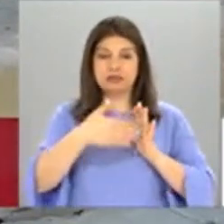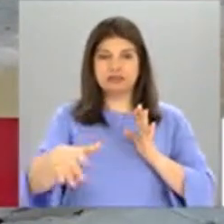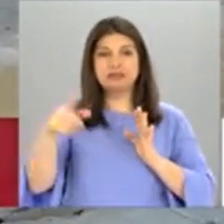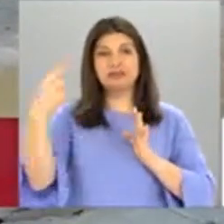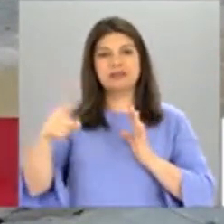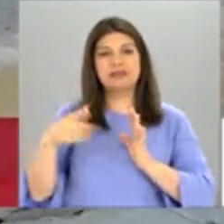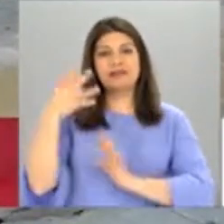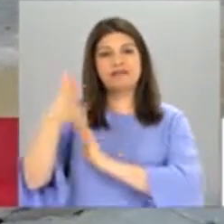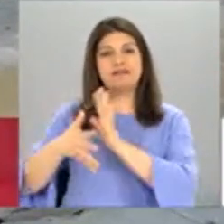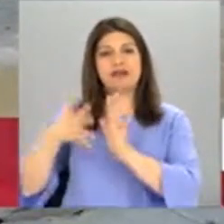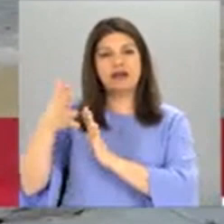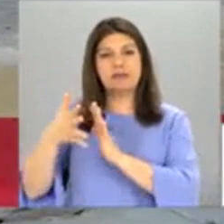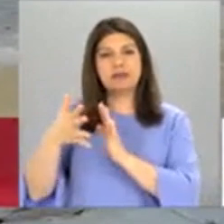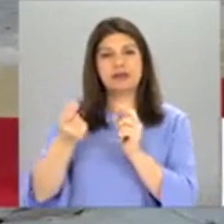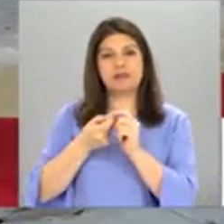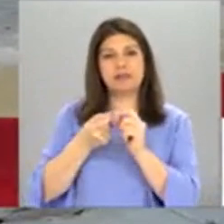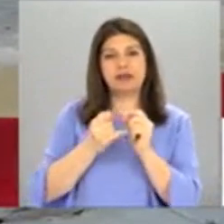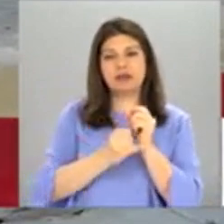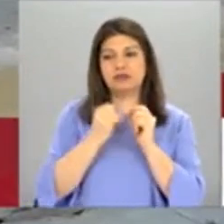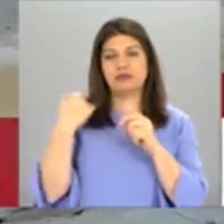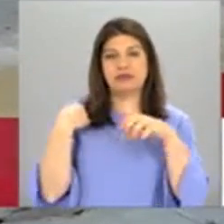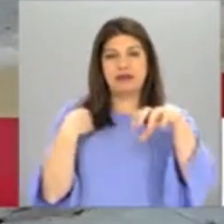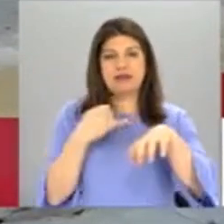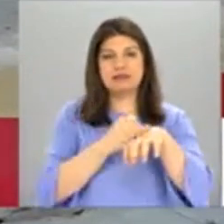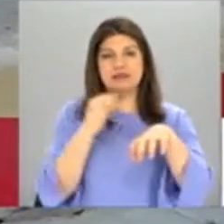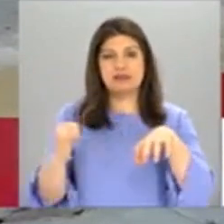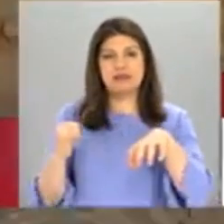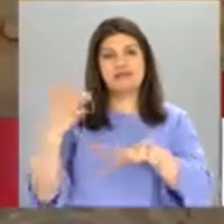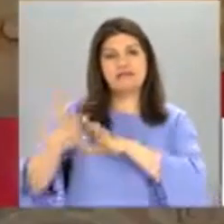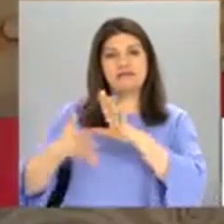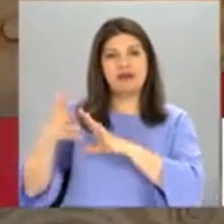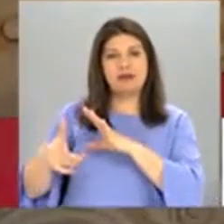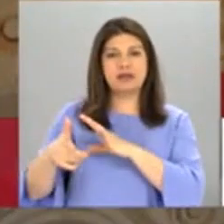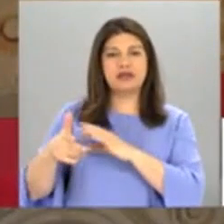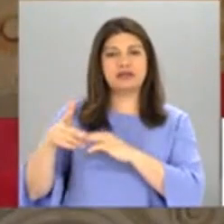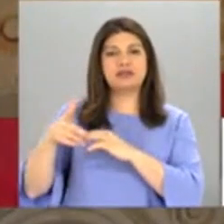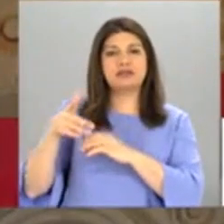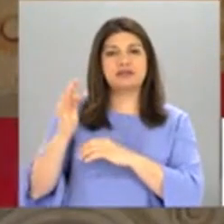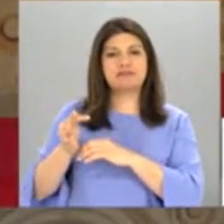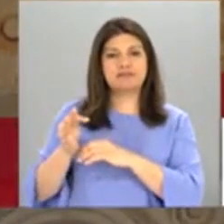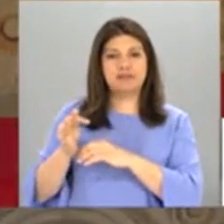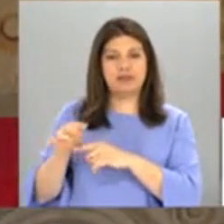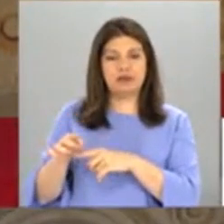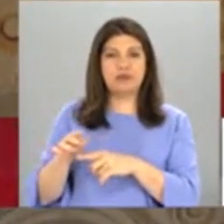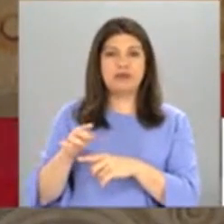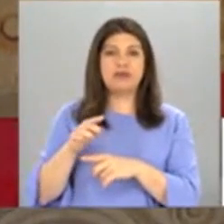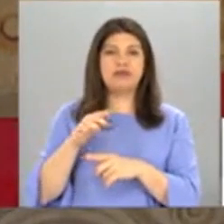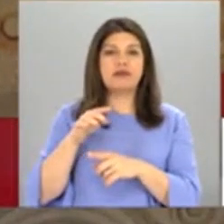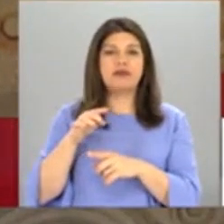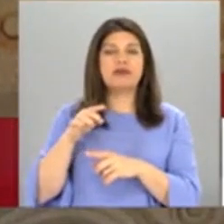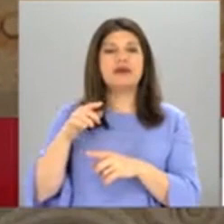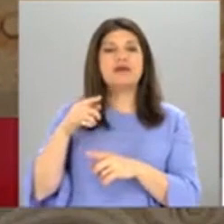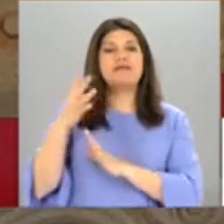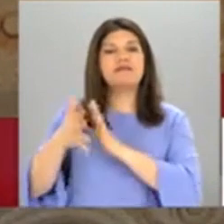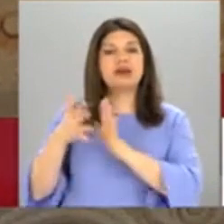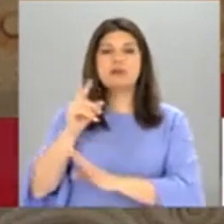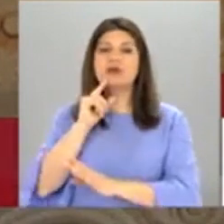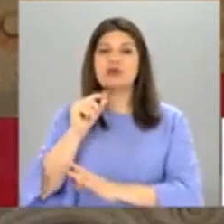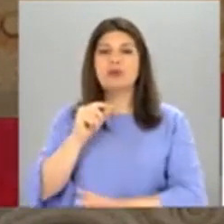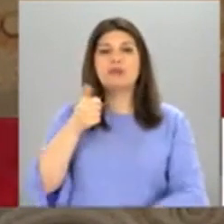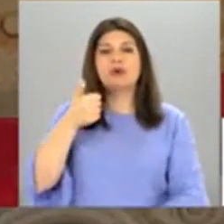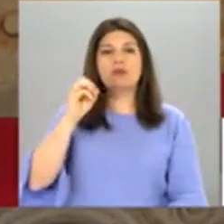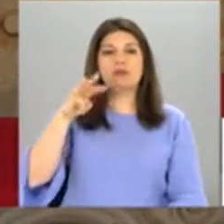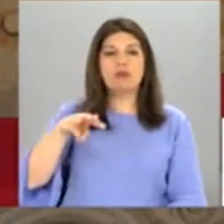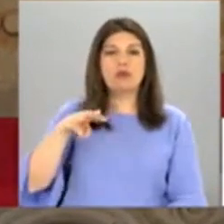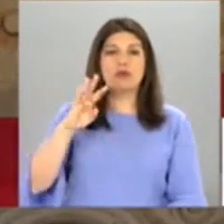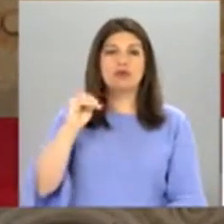metalúrgica pegada praticamente à casa. Portanto, a família Soares Mendes teve a fábrica do Bom Sucesso, a metalurgia,